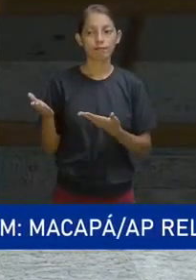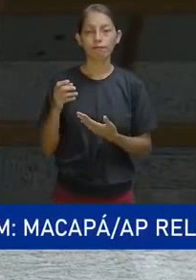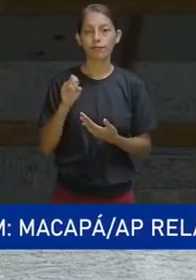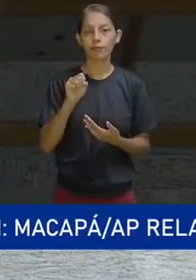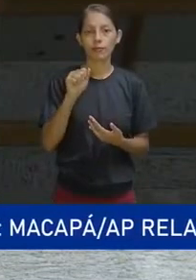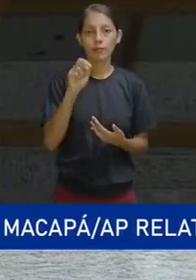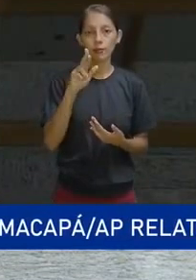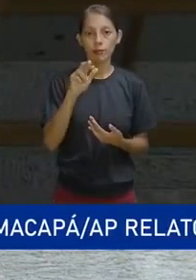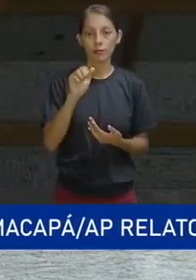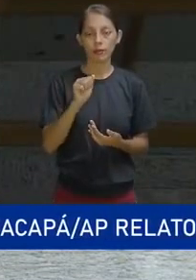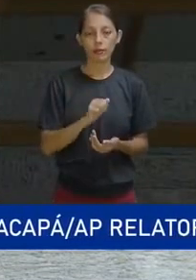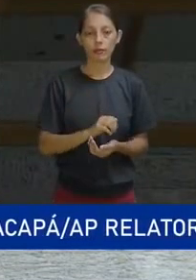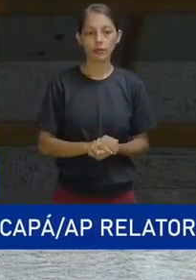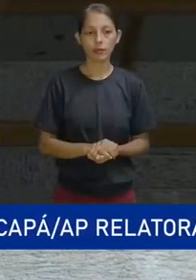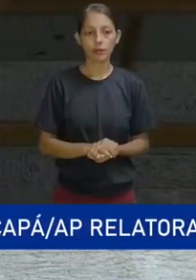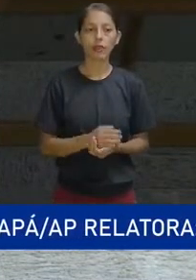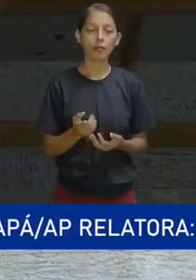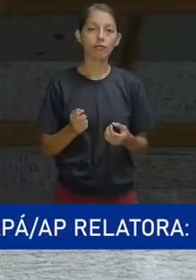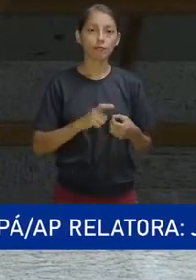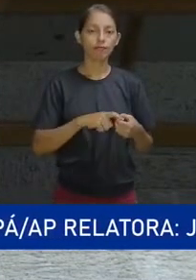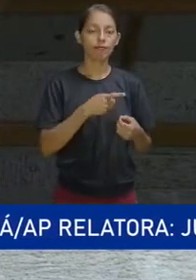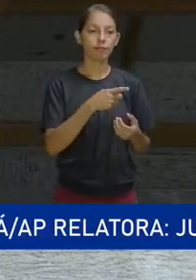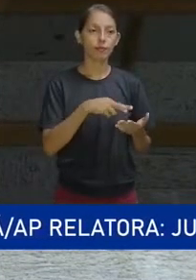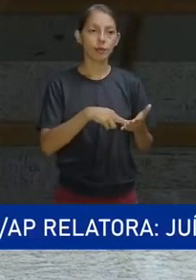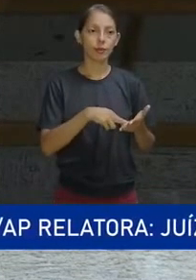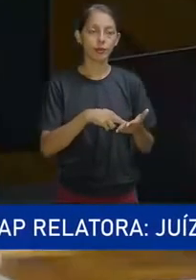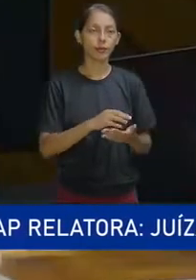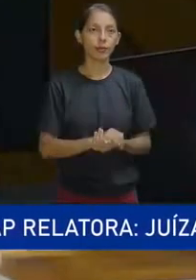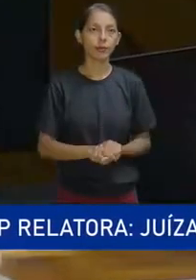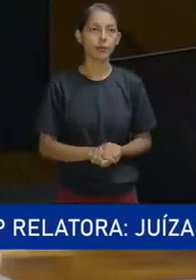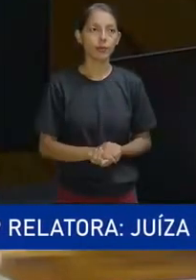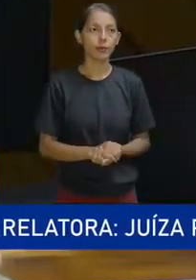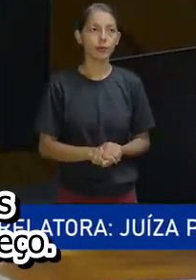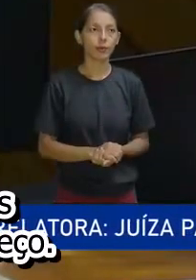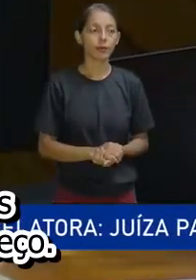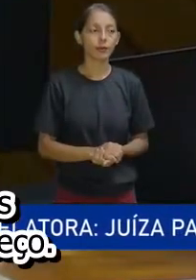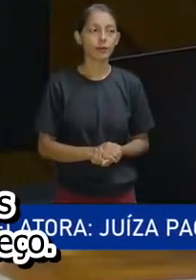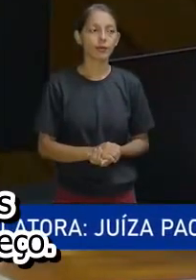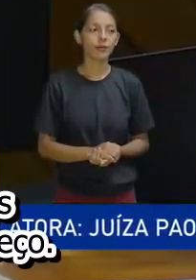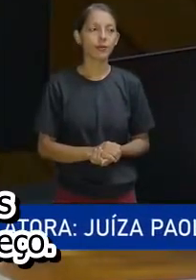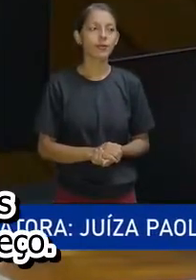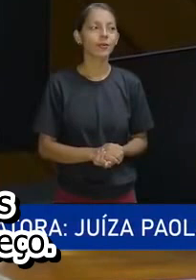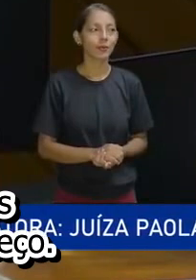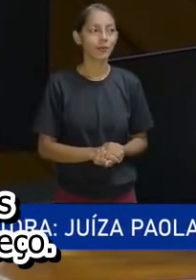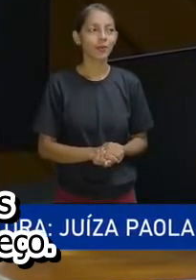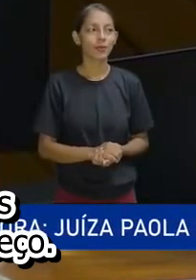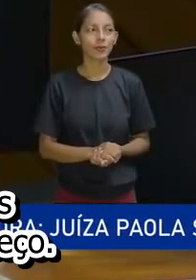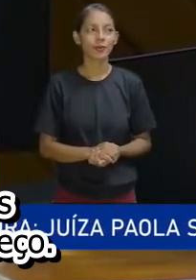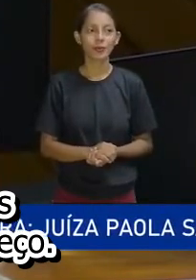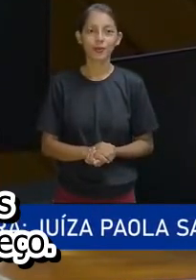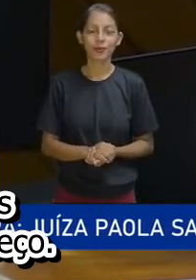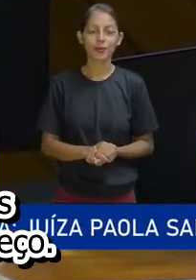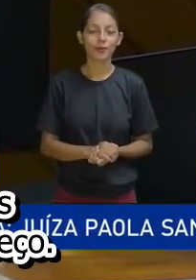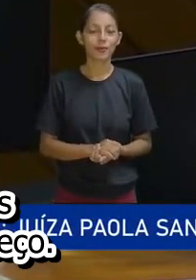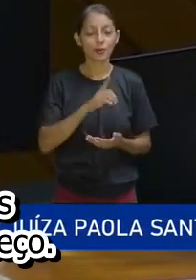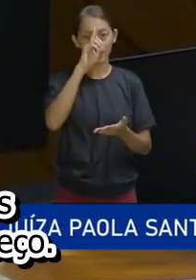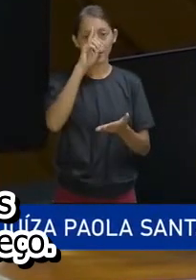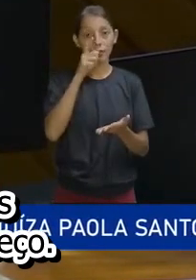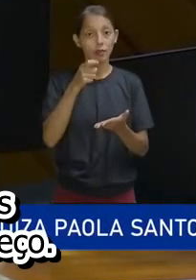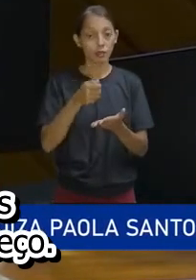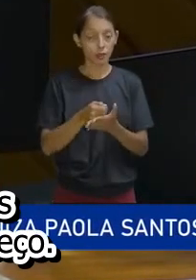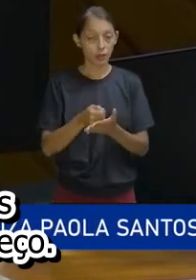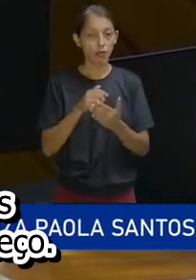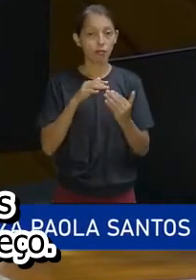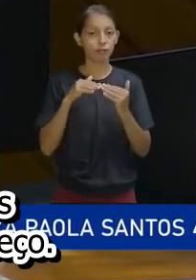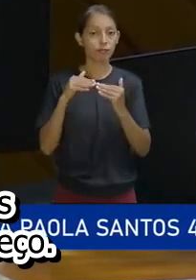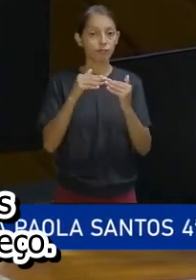termos do parecer, excelência. Reiterado, devolvo a relatora. A decisão, a decisão agravada, ela